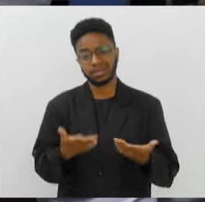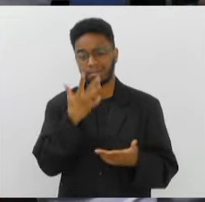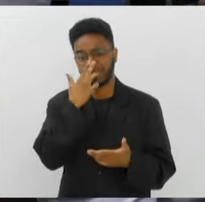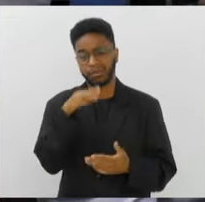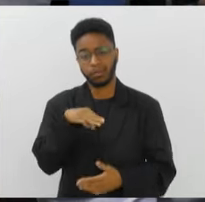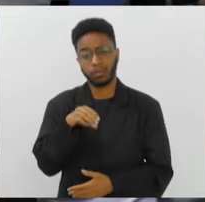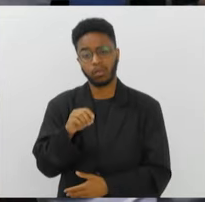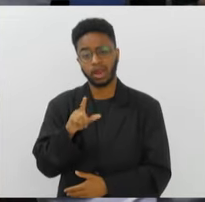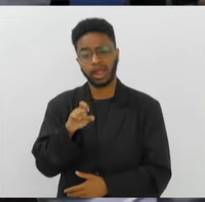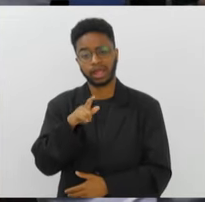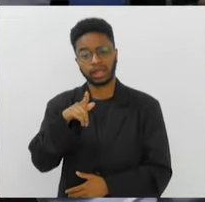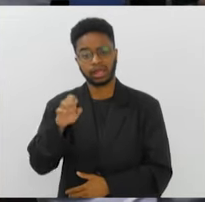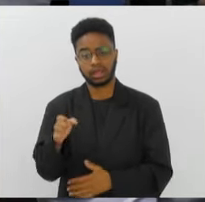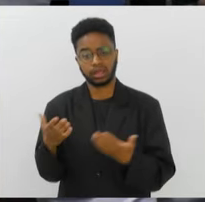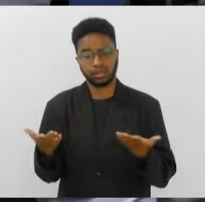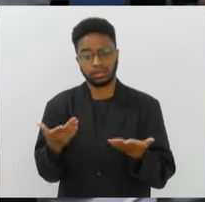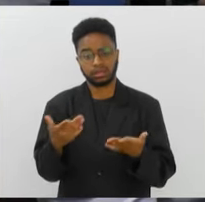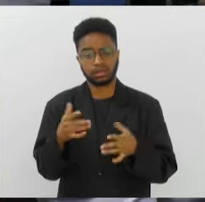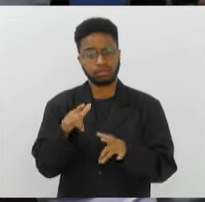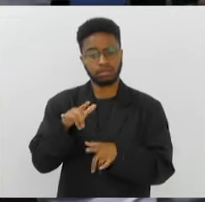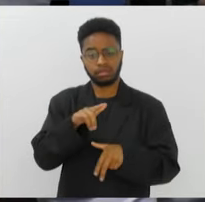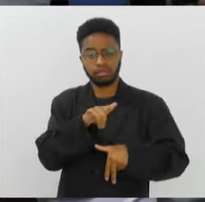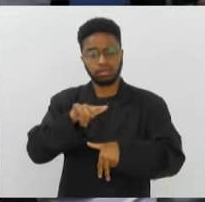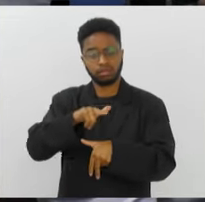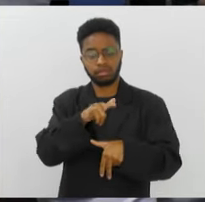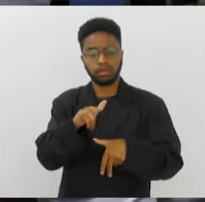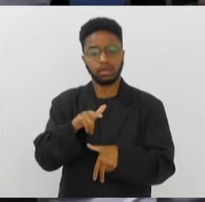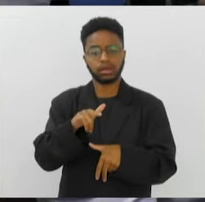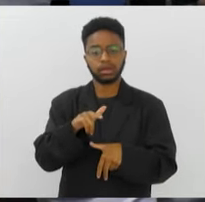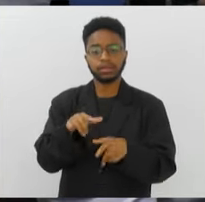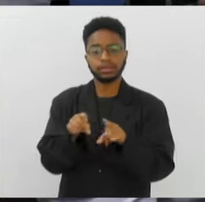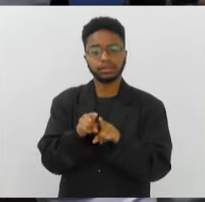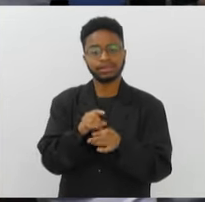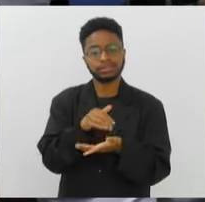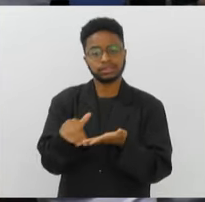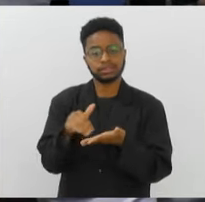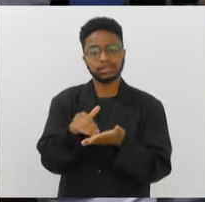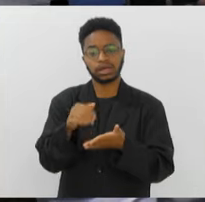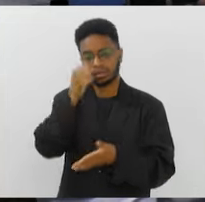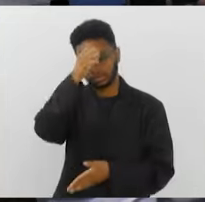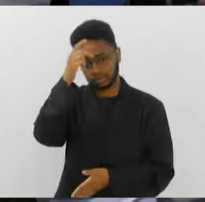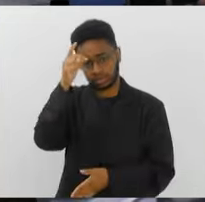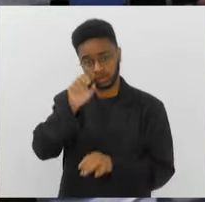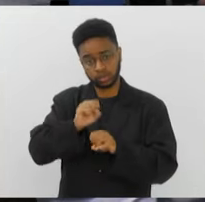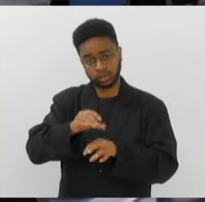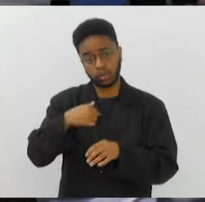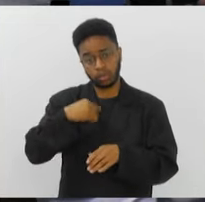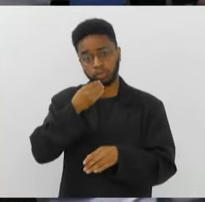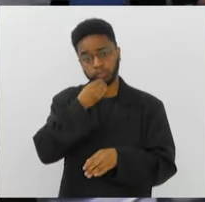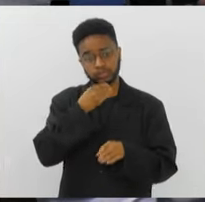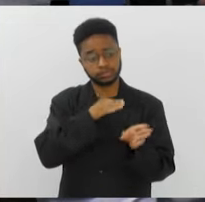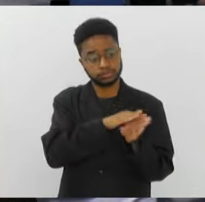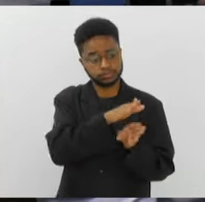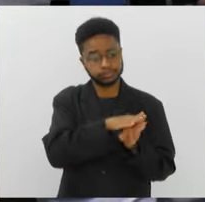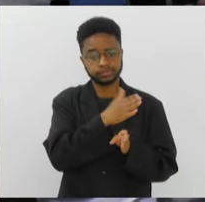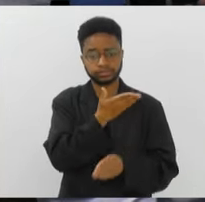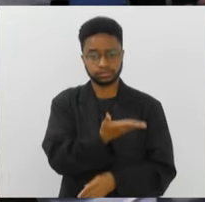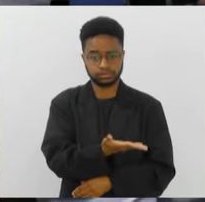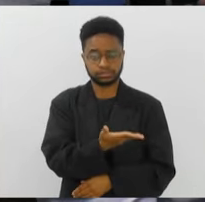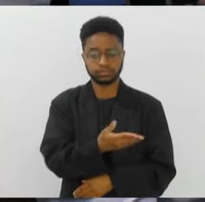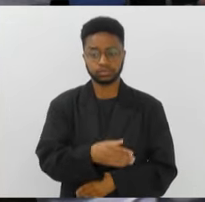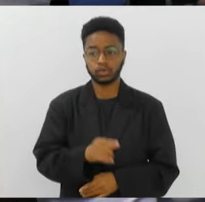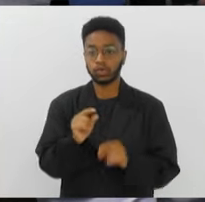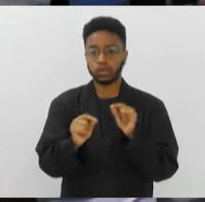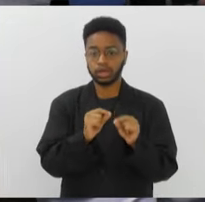molequinho. Molequinho, fantoche do Eduardo Paes, do secretário municipal de educação. Eu poderia até dar um conselho a ele. Né? Pegar